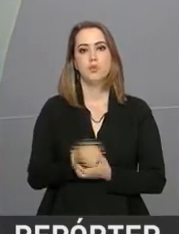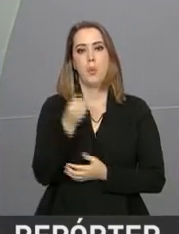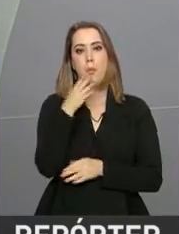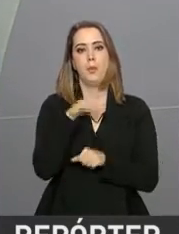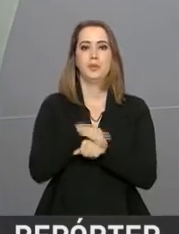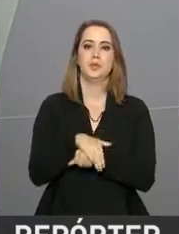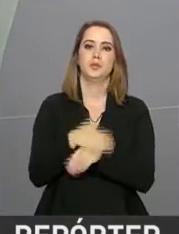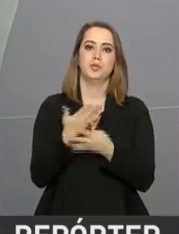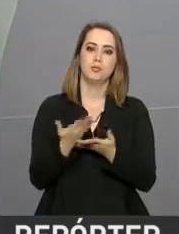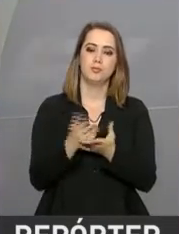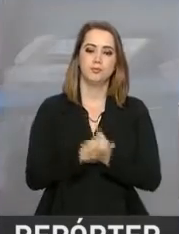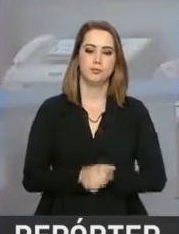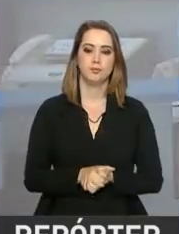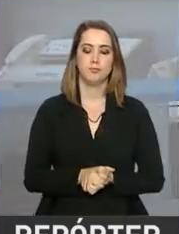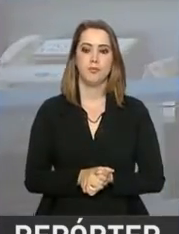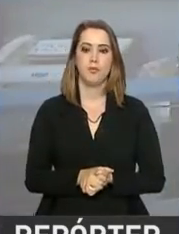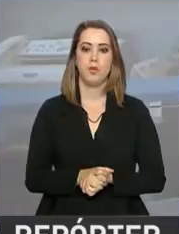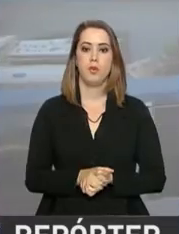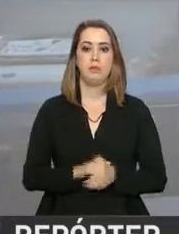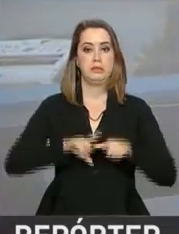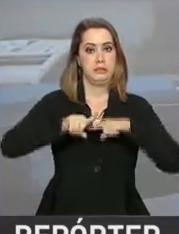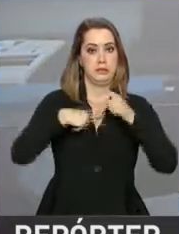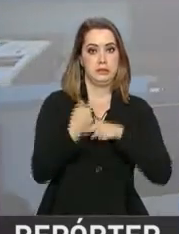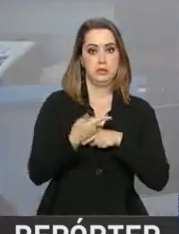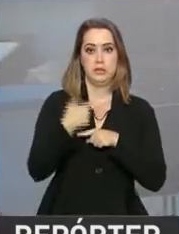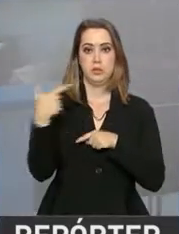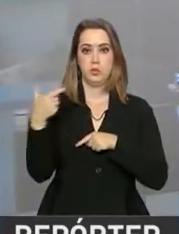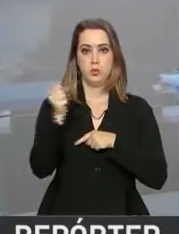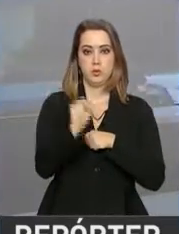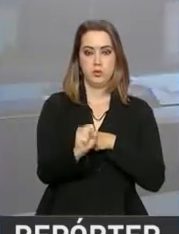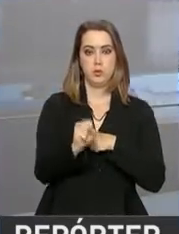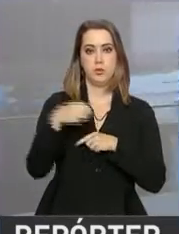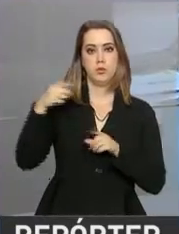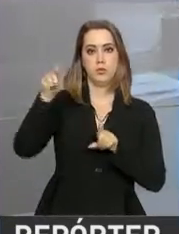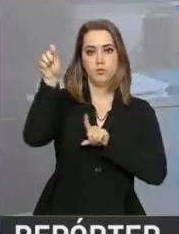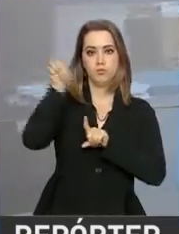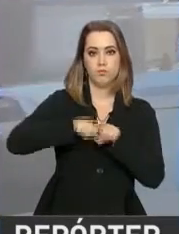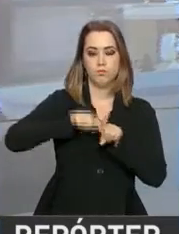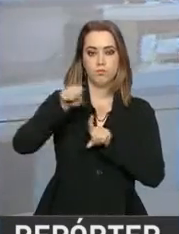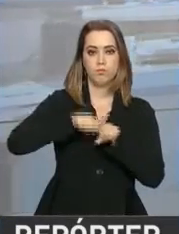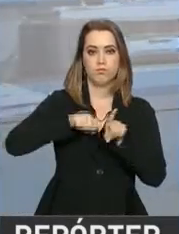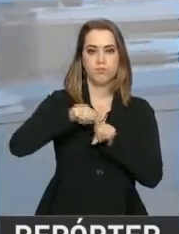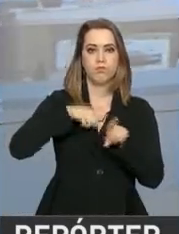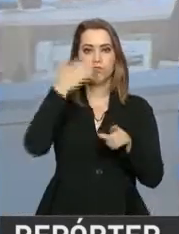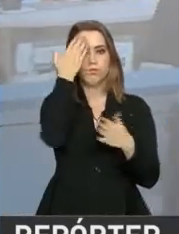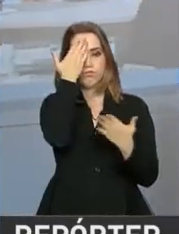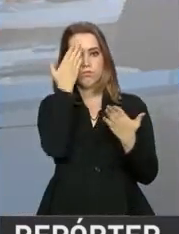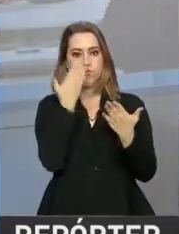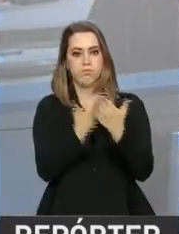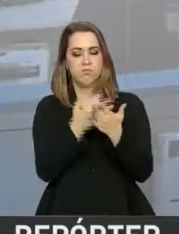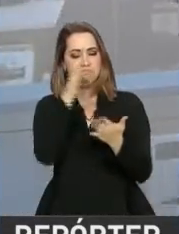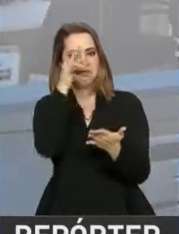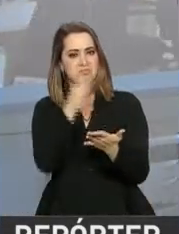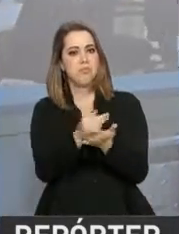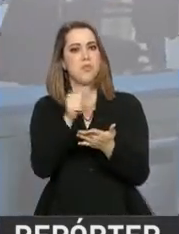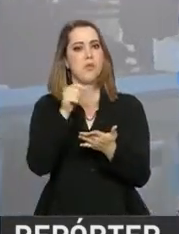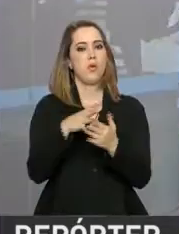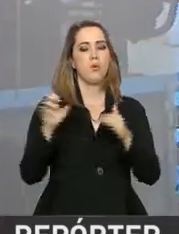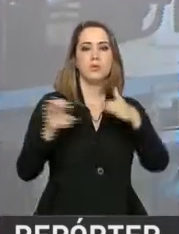boa noite pra você depois de 28 meses o índice de confiança do empresário industrial subiu